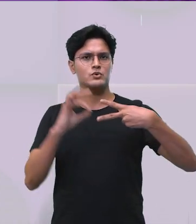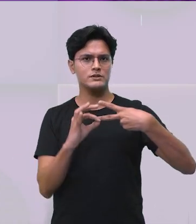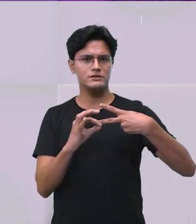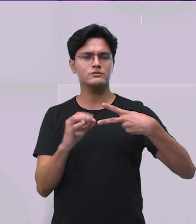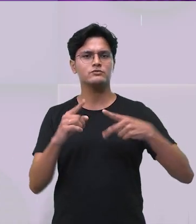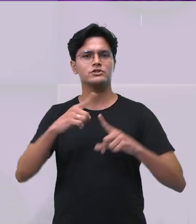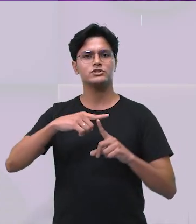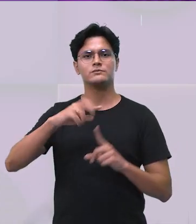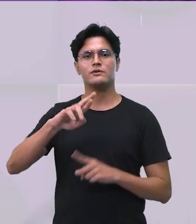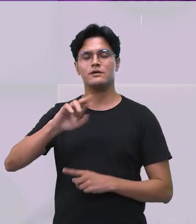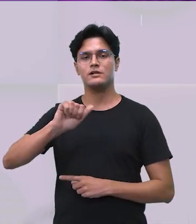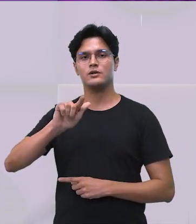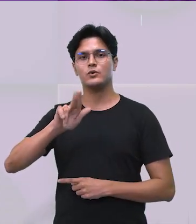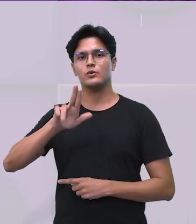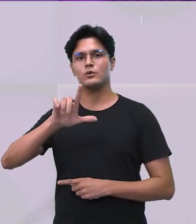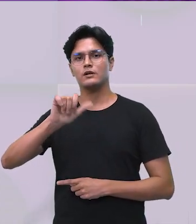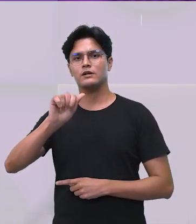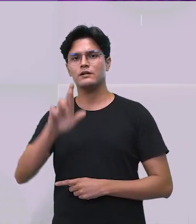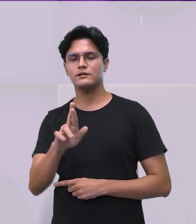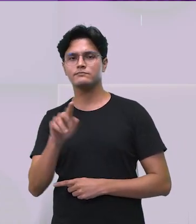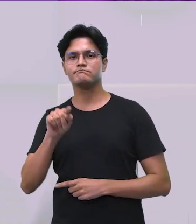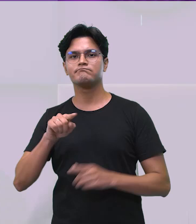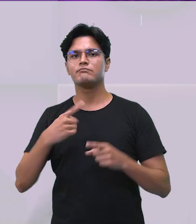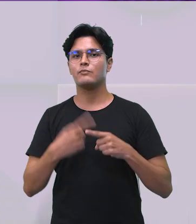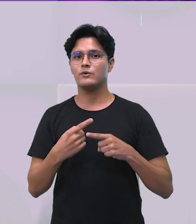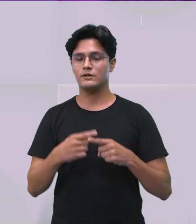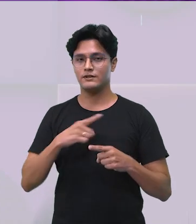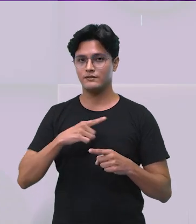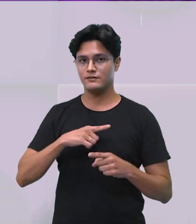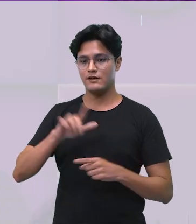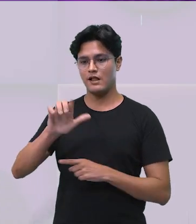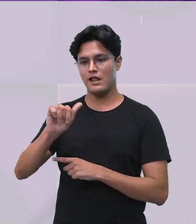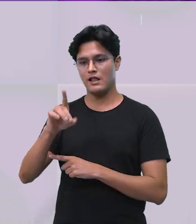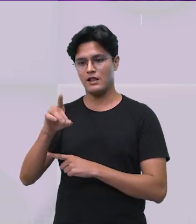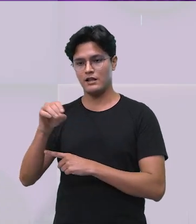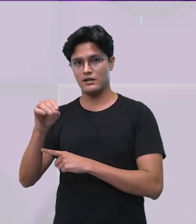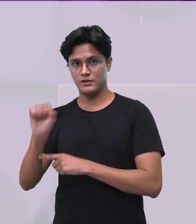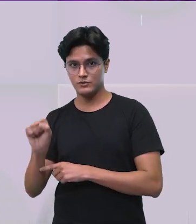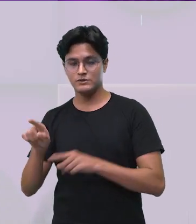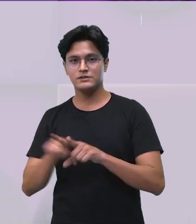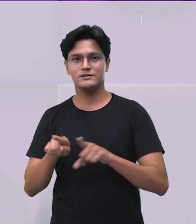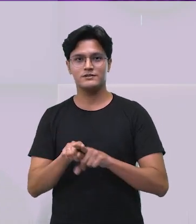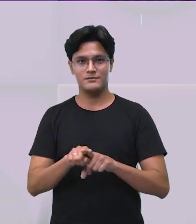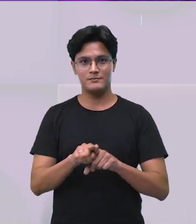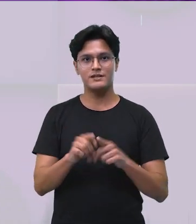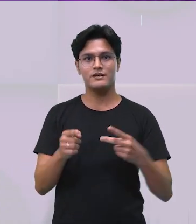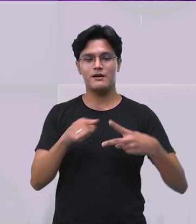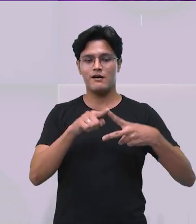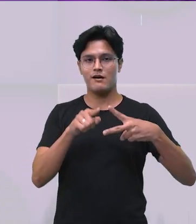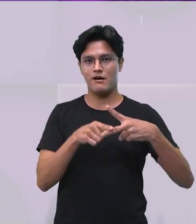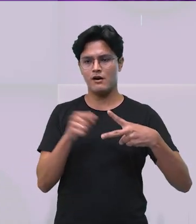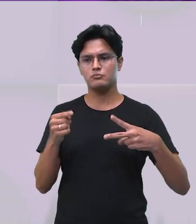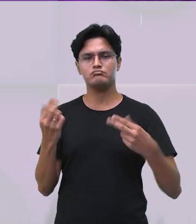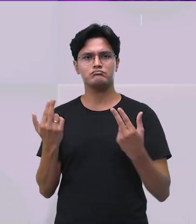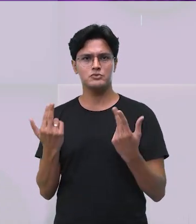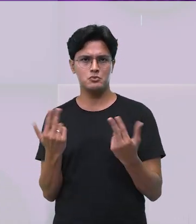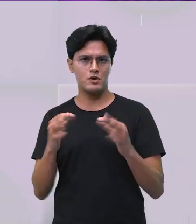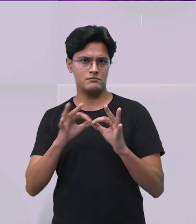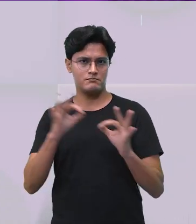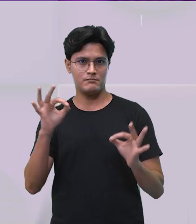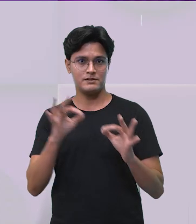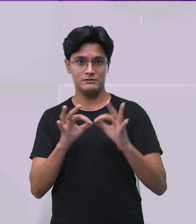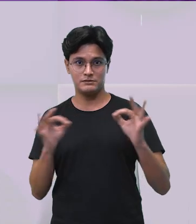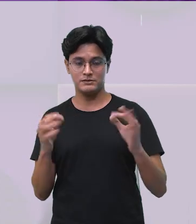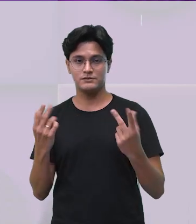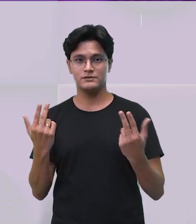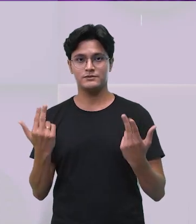polígono regular? Regular porque tanto os lados quanto os ângulos são ângulos iguais, tá? Você não tem